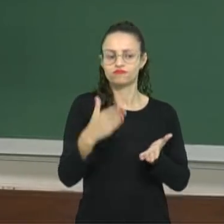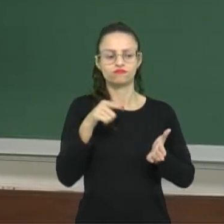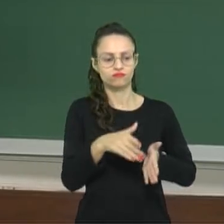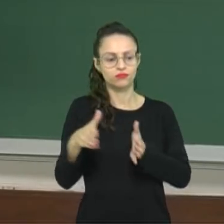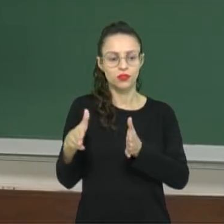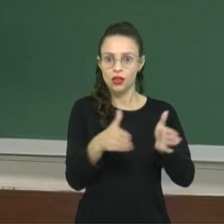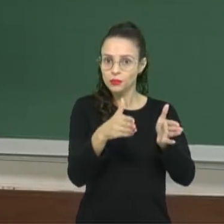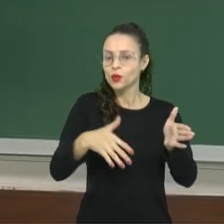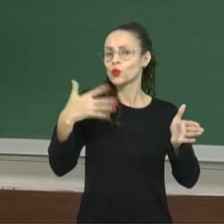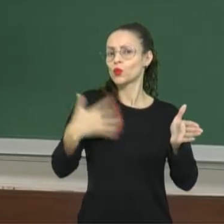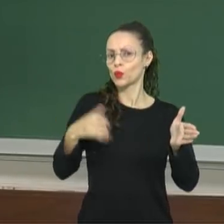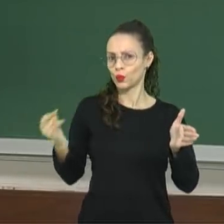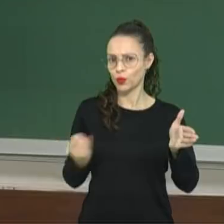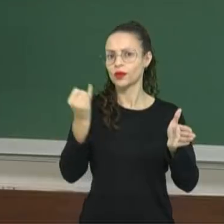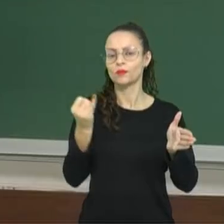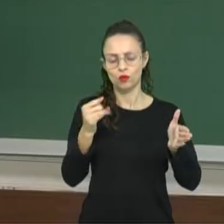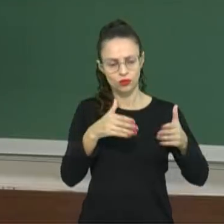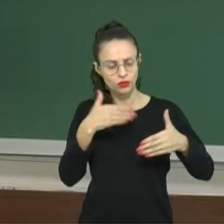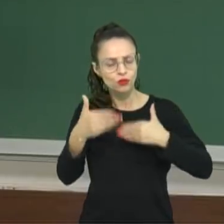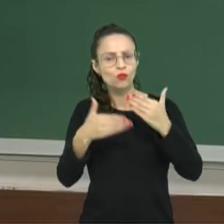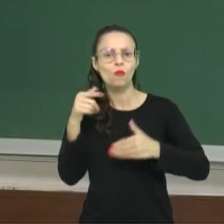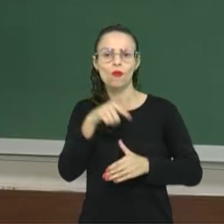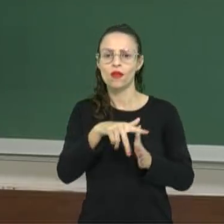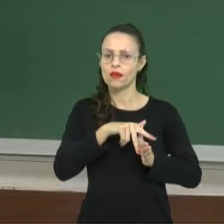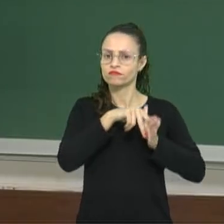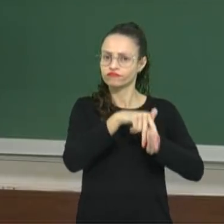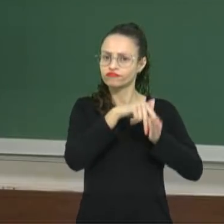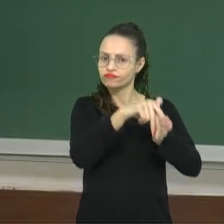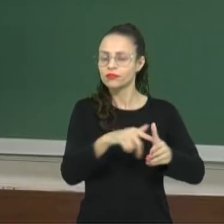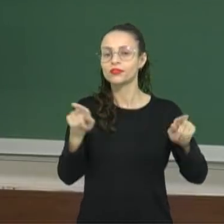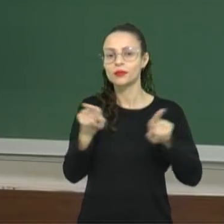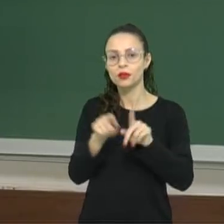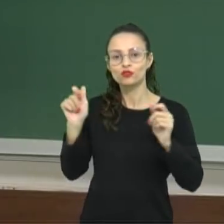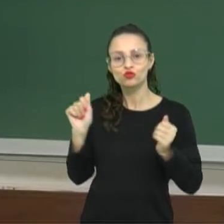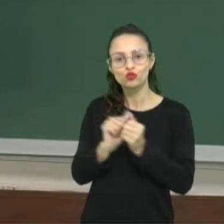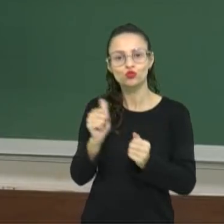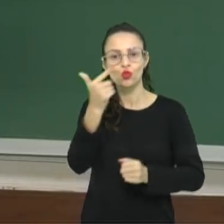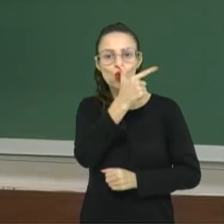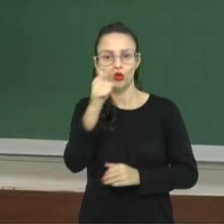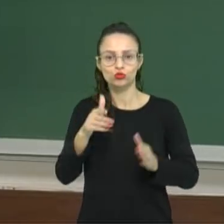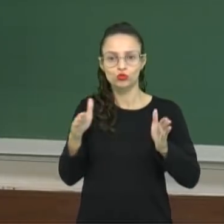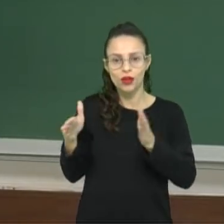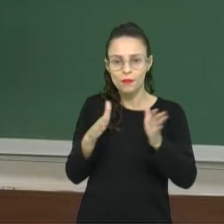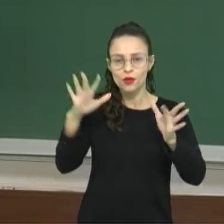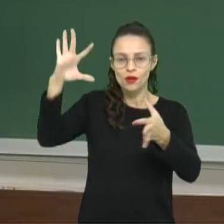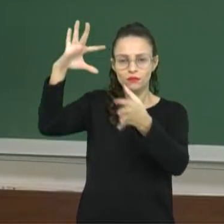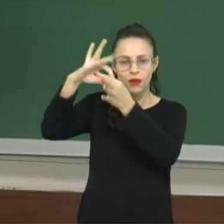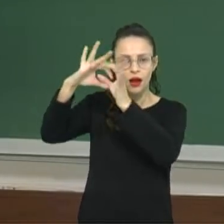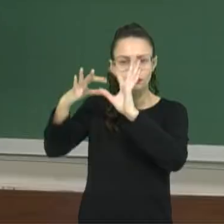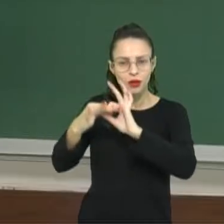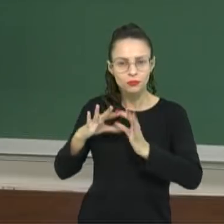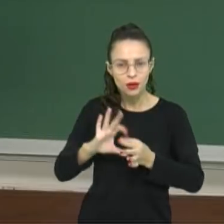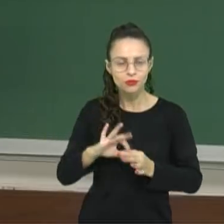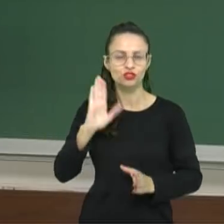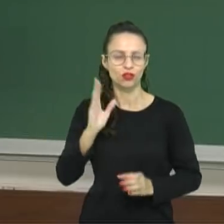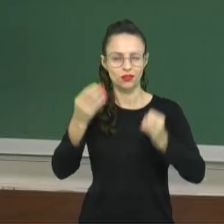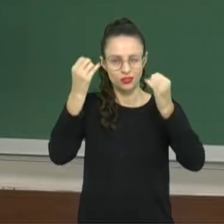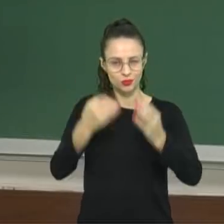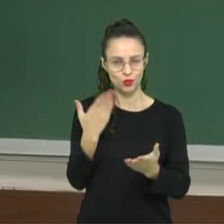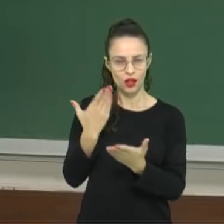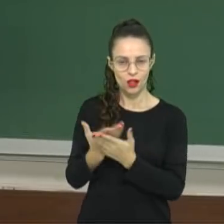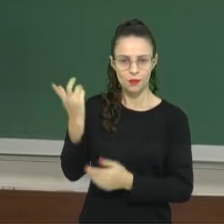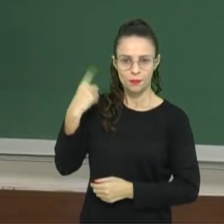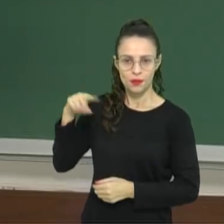foi tão importante no ciclo do tropeirismo, né? Junto com aqueles outros lá que eram as ligações que a gente viu na aula passada,